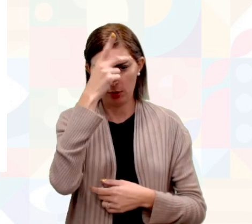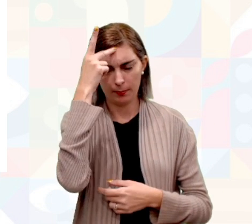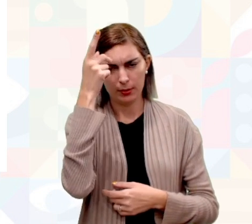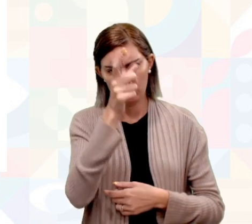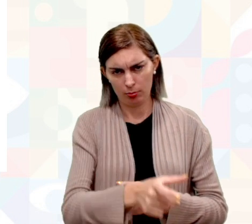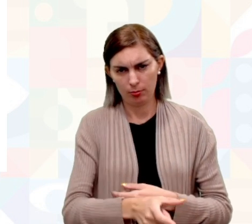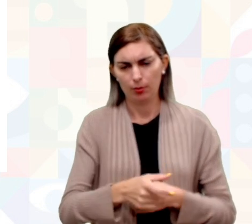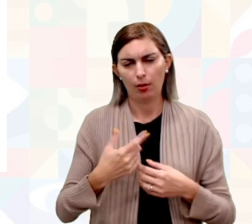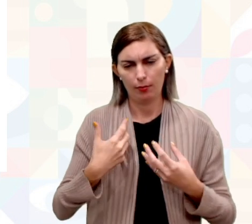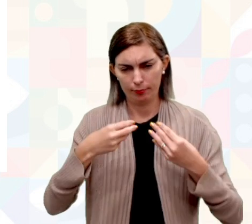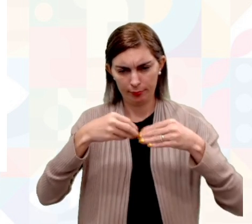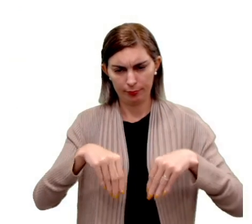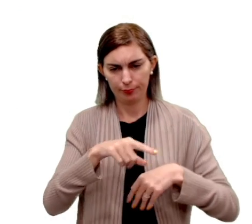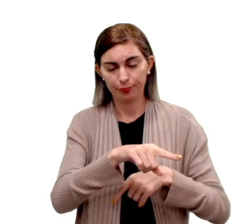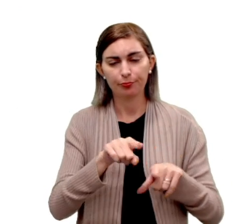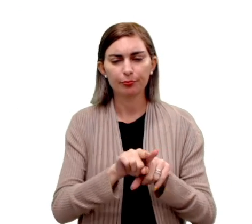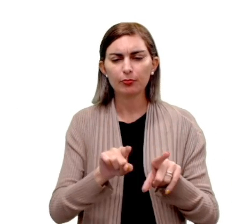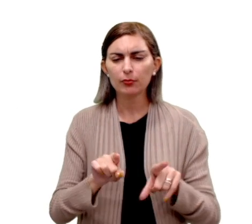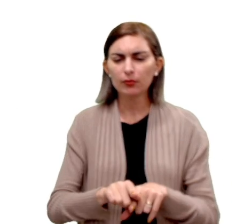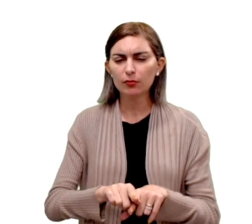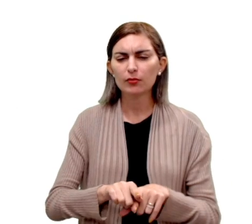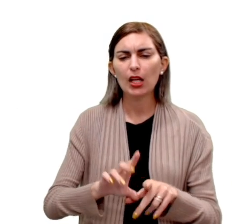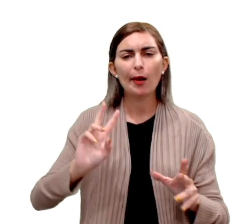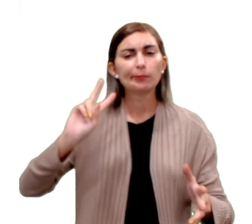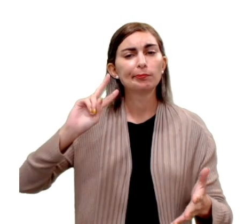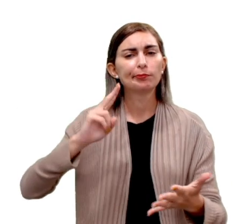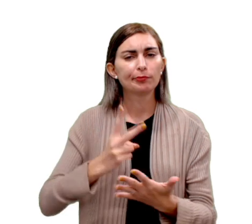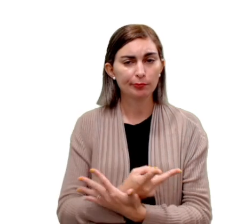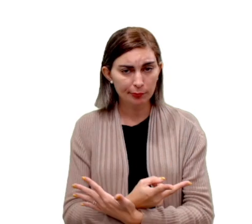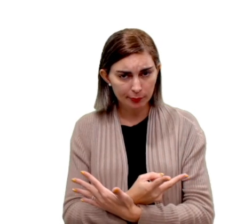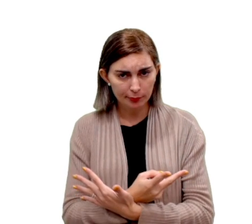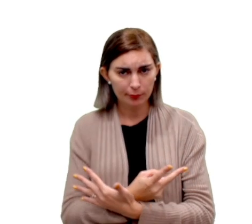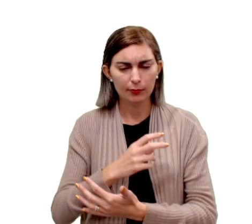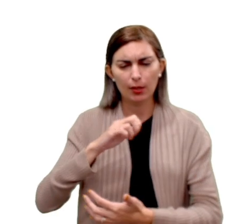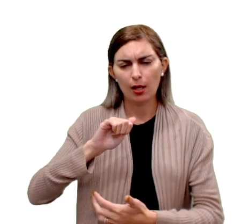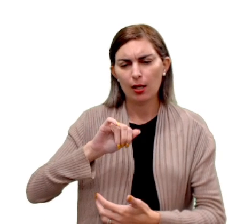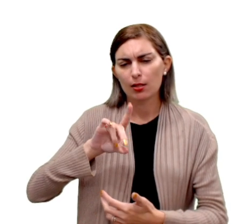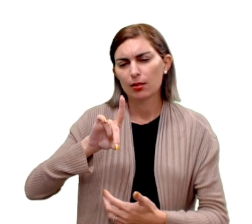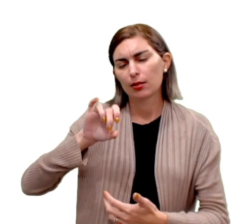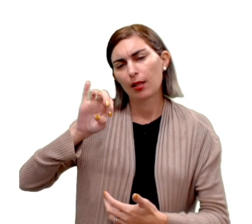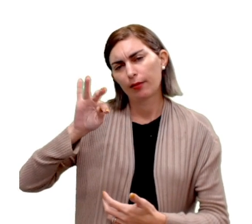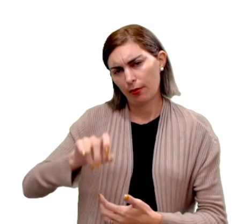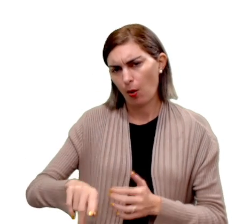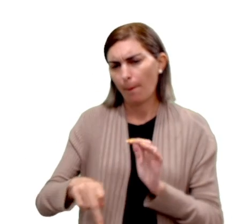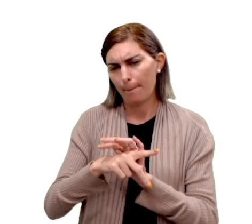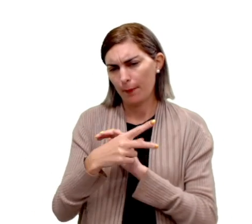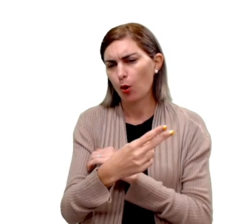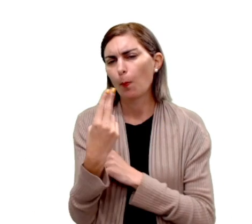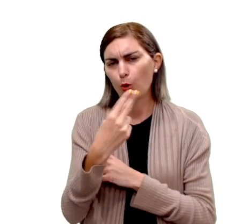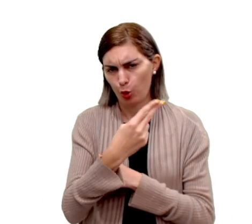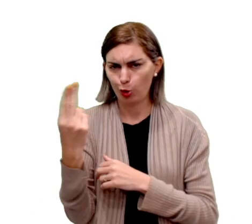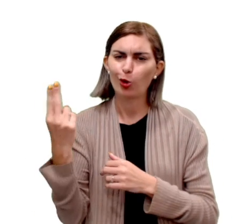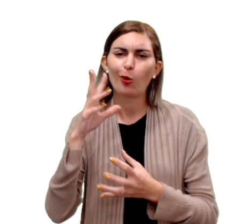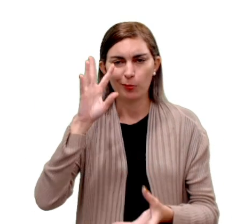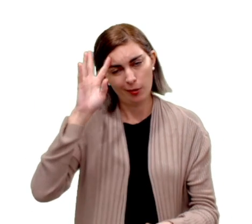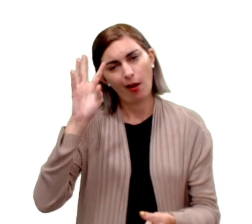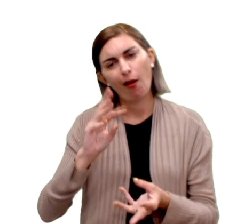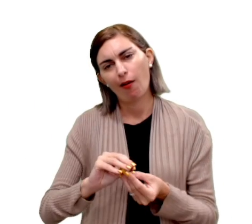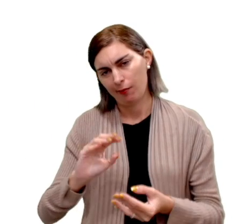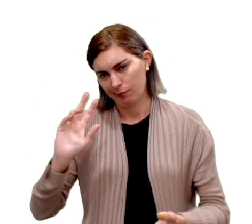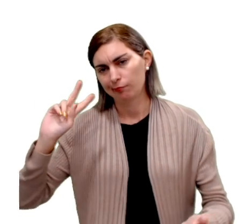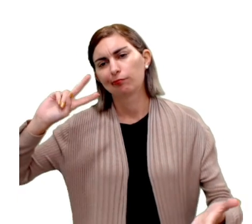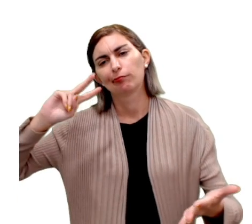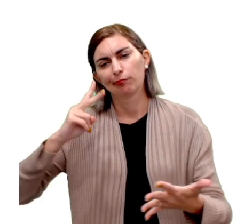pessoa. Também tem uma forma de intoxicação que é acidental. Também no próprio nome já fica subentendido,